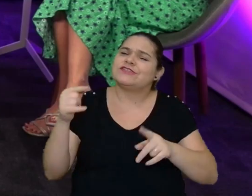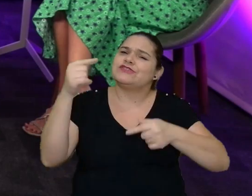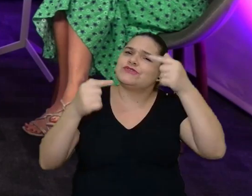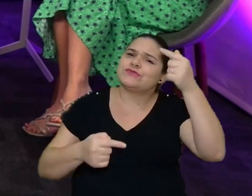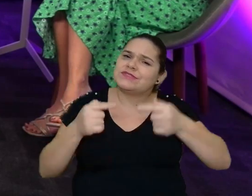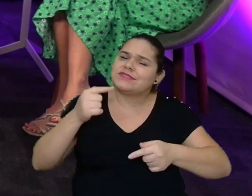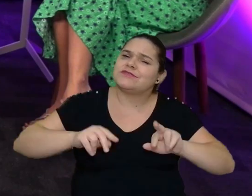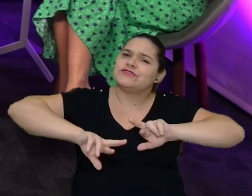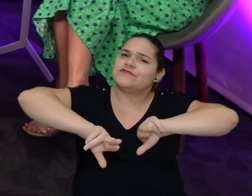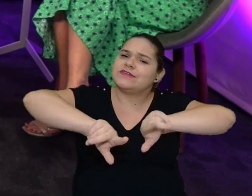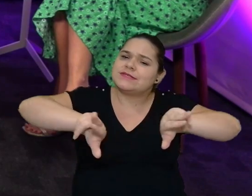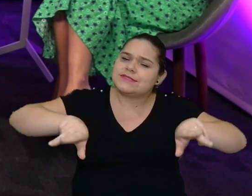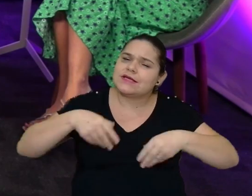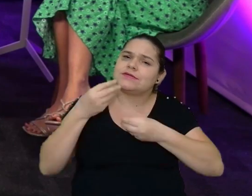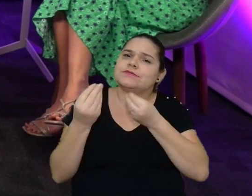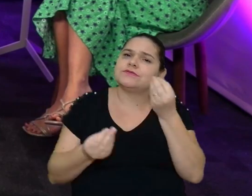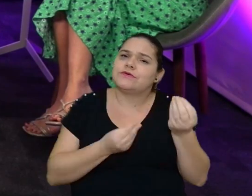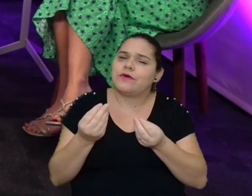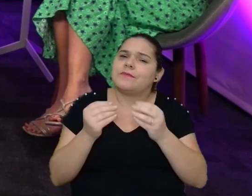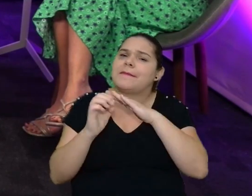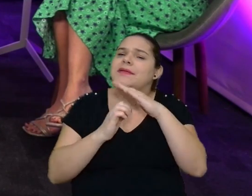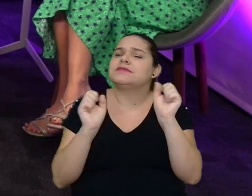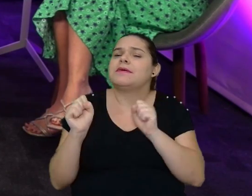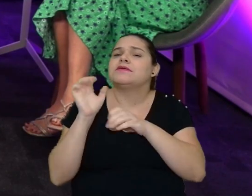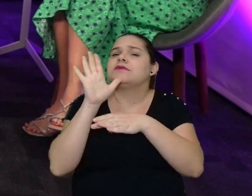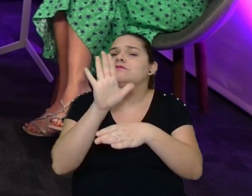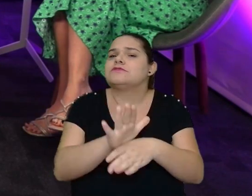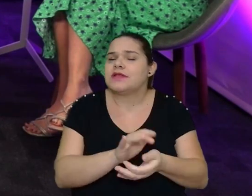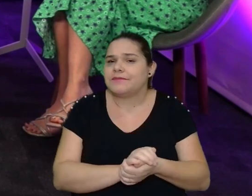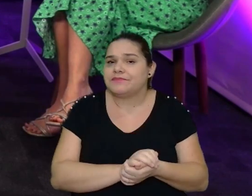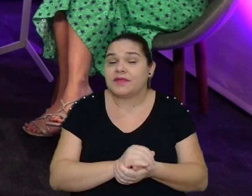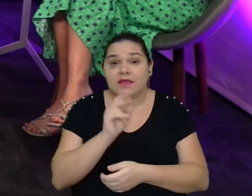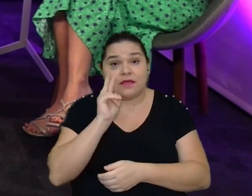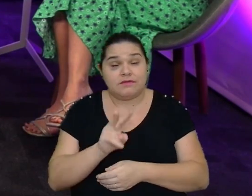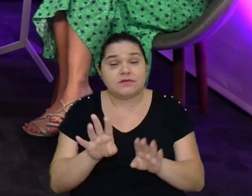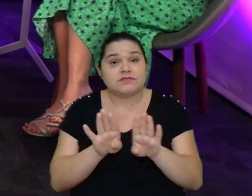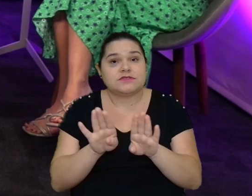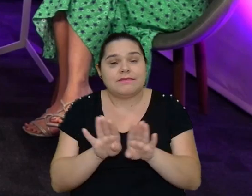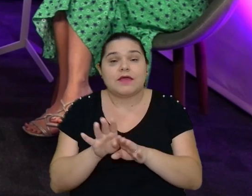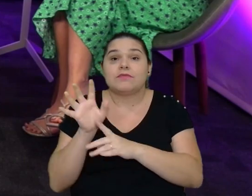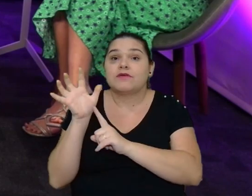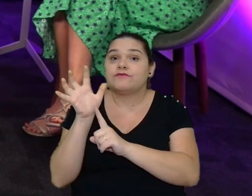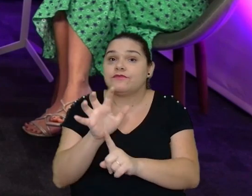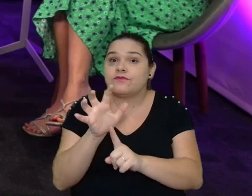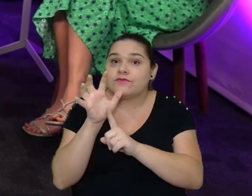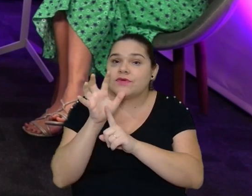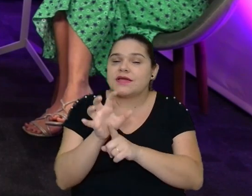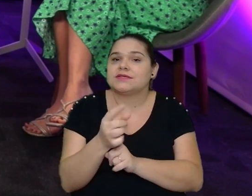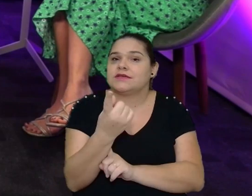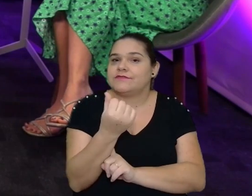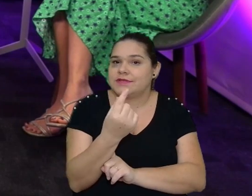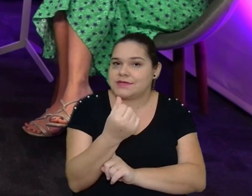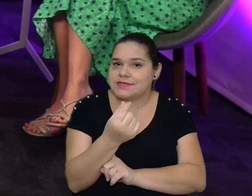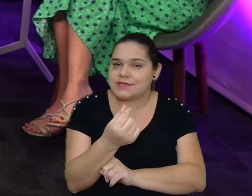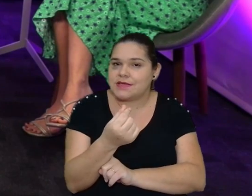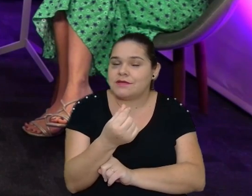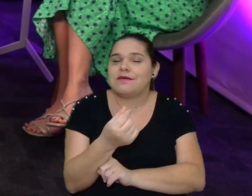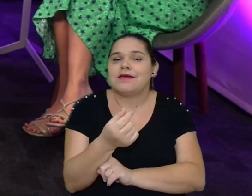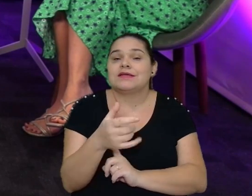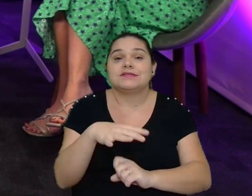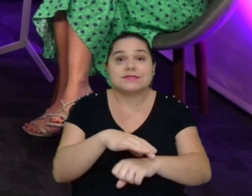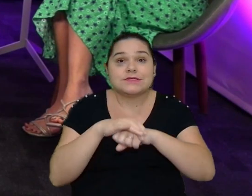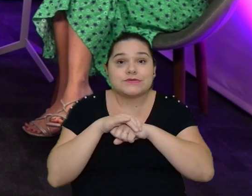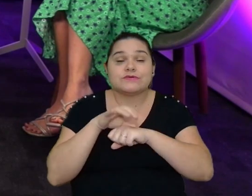podem contribuir, que eu olho para dentro, eu tenho também um impacto financeiro de retenção que é importante para a empresa. Então, a gente